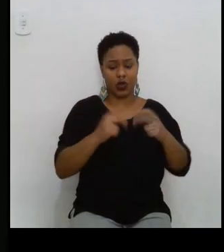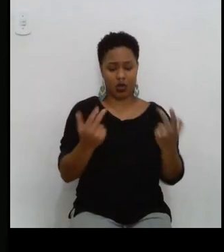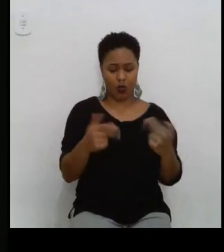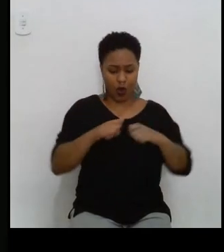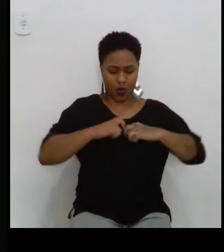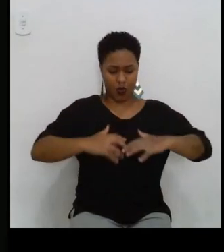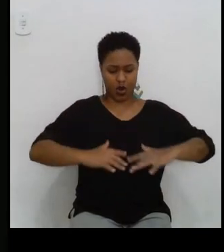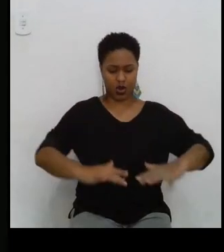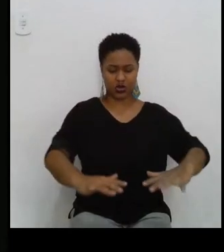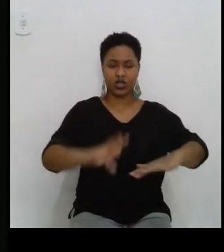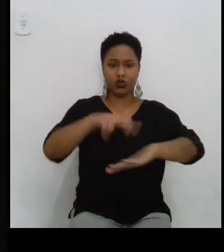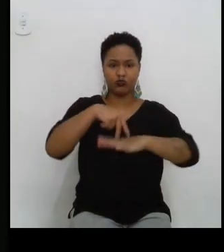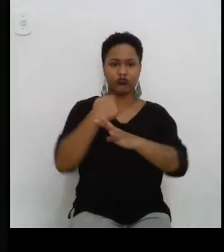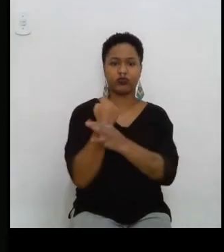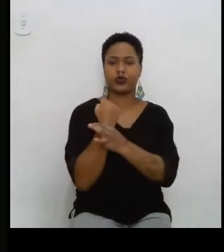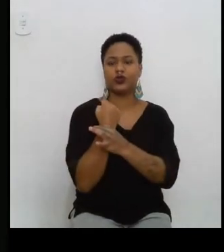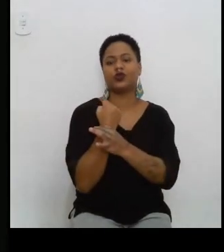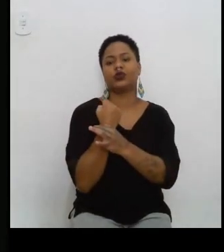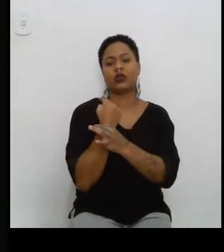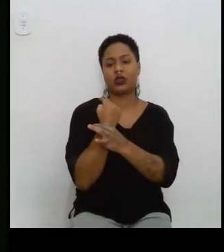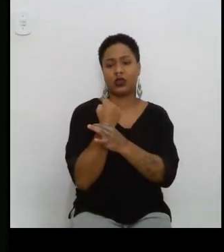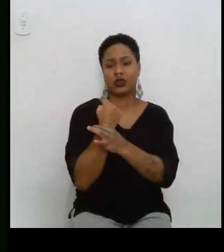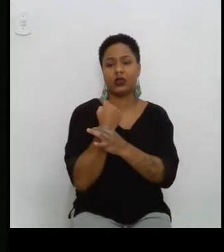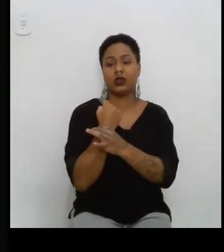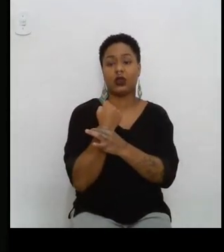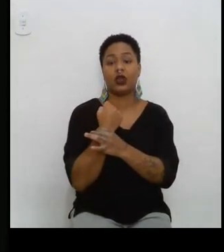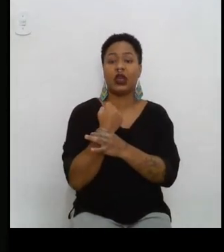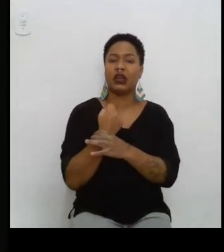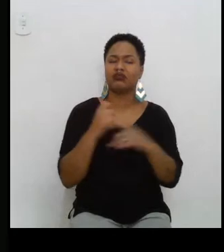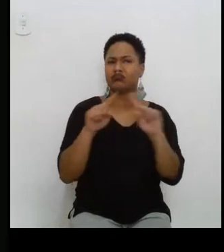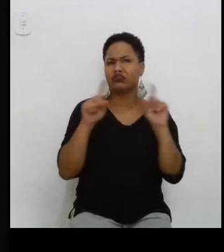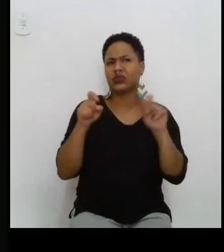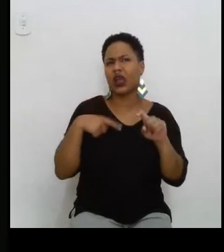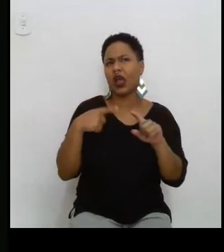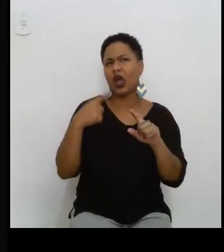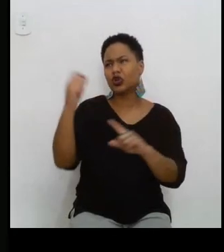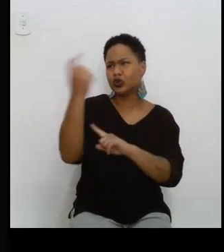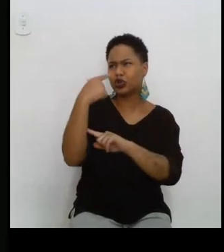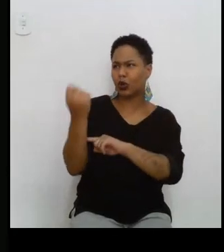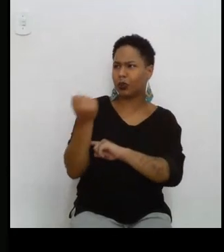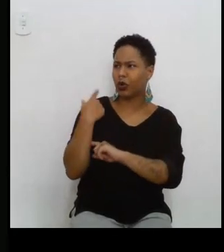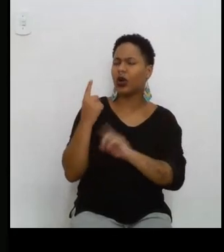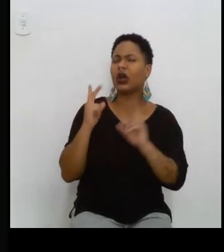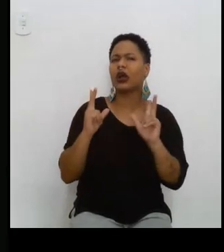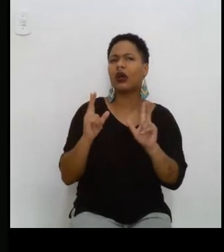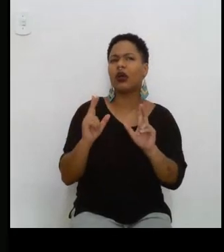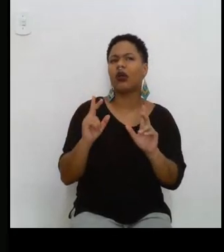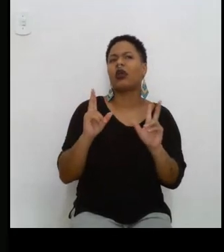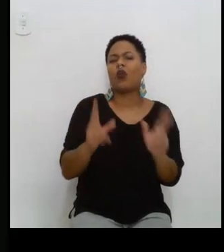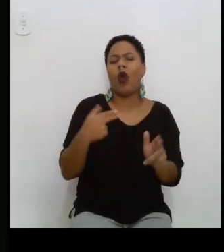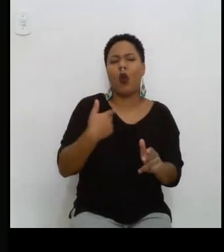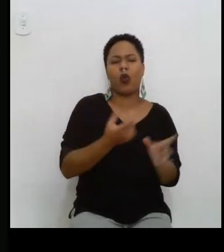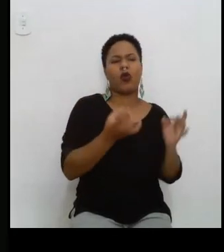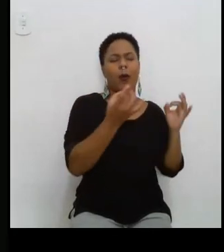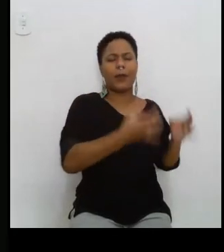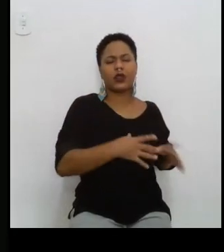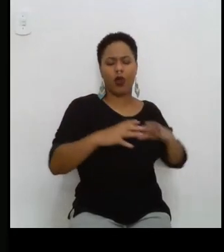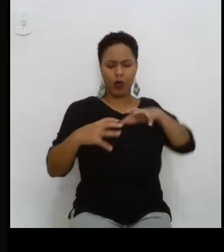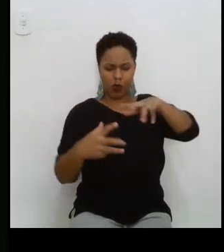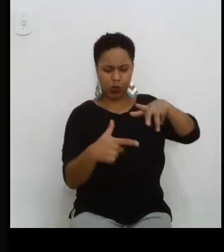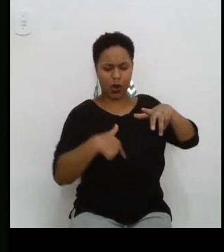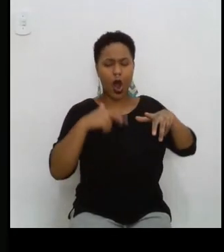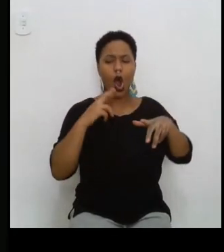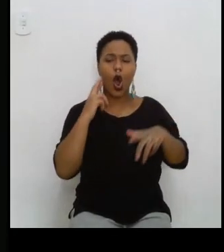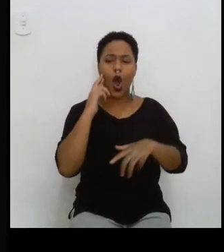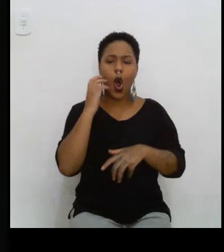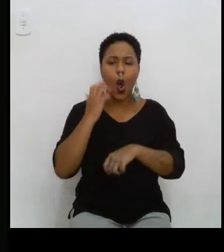tentou Será que deixei só para trás como deixei aquela bola arroz e o Será que